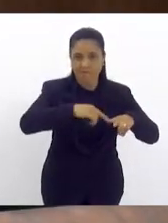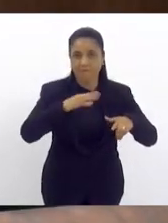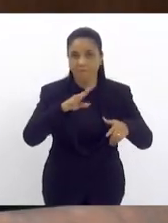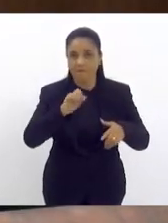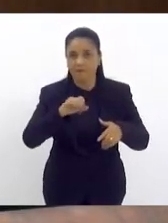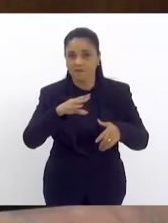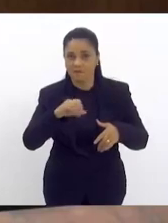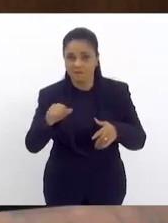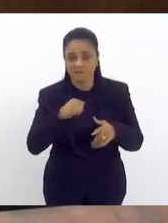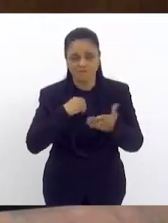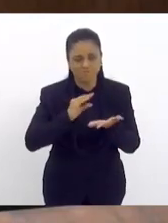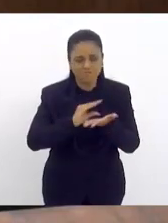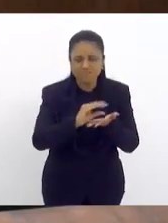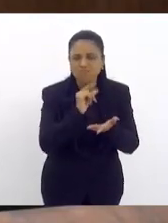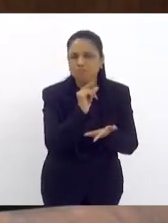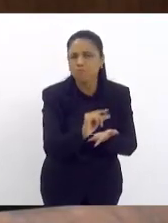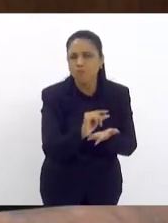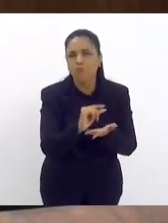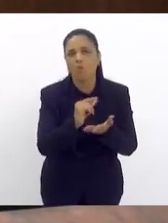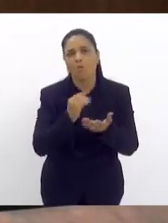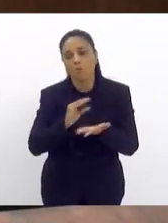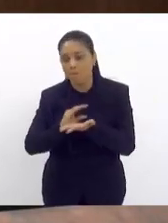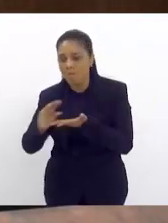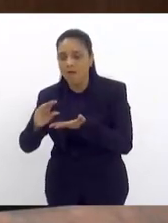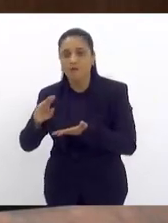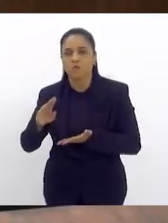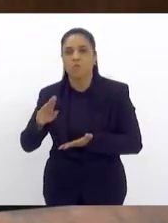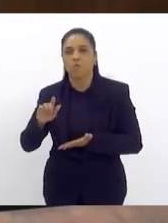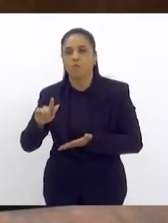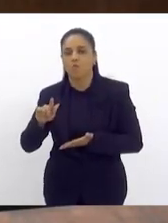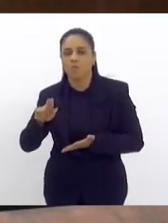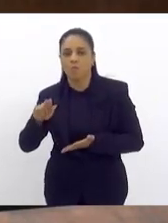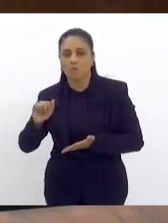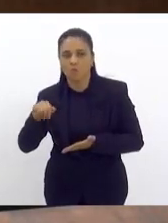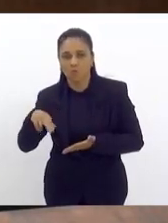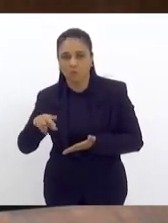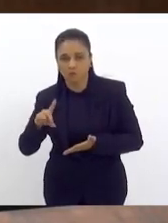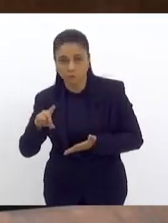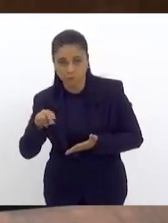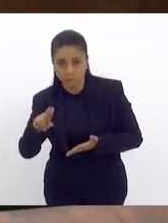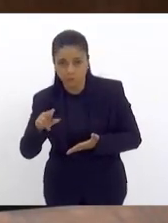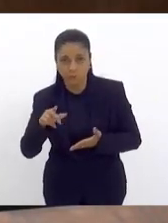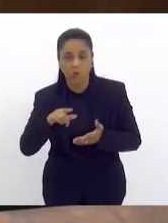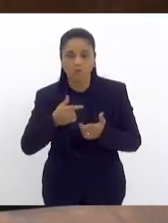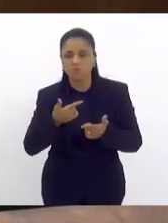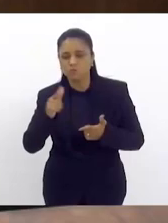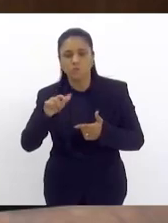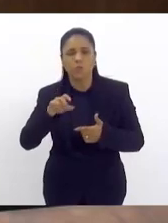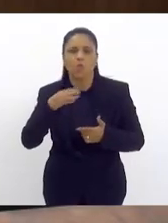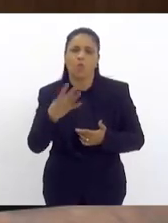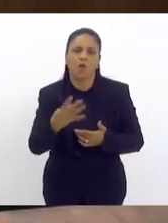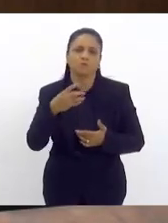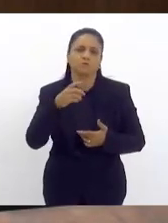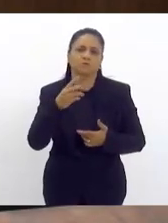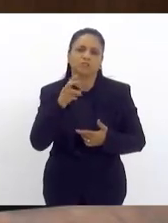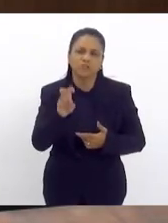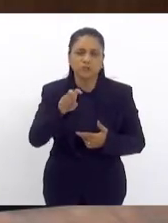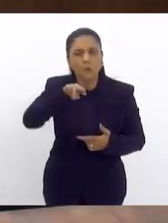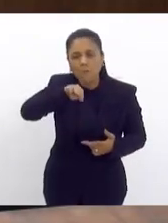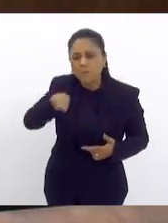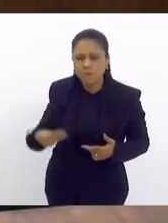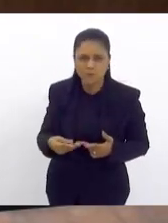o único que ganha mais eu comitê Guandu os outros tinham três quatro cinco milhões por ano obviamente não dá para fazer